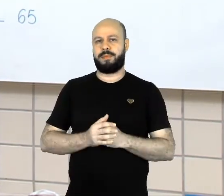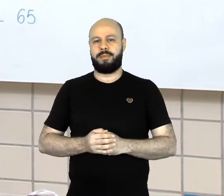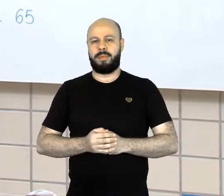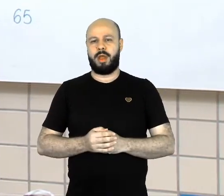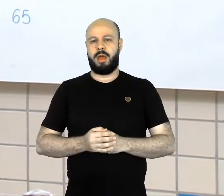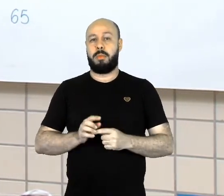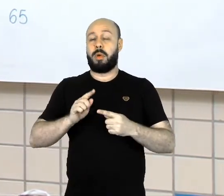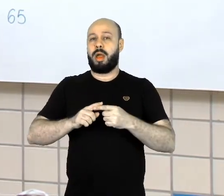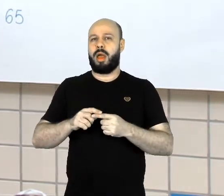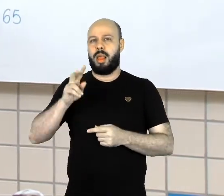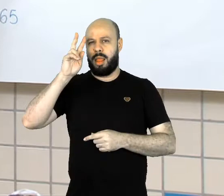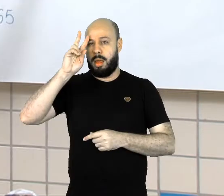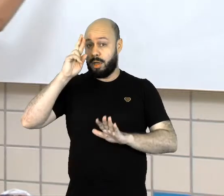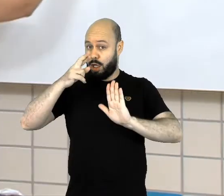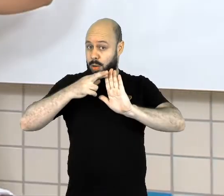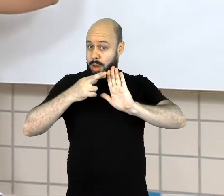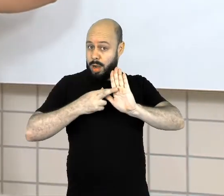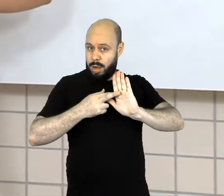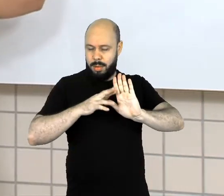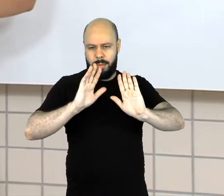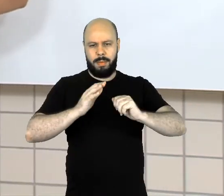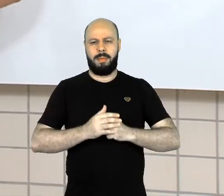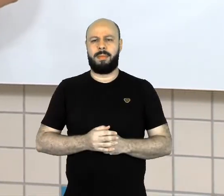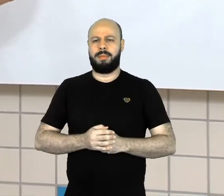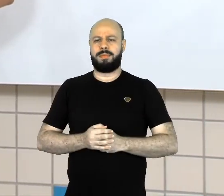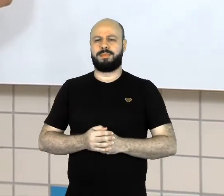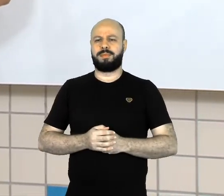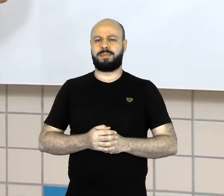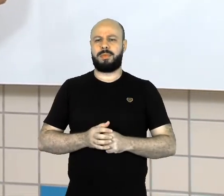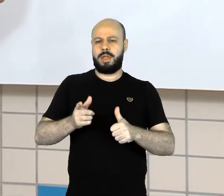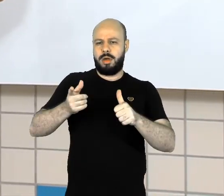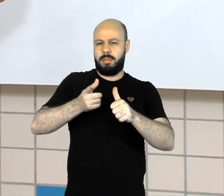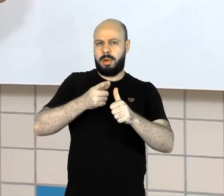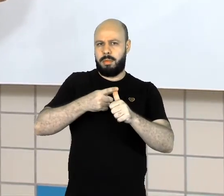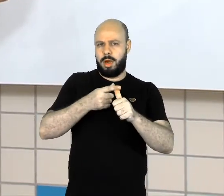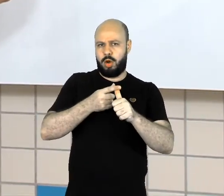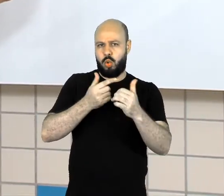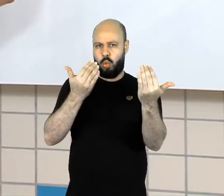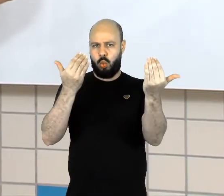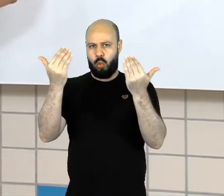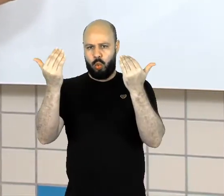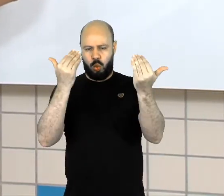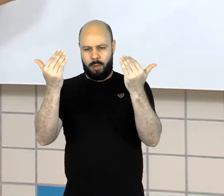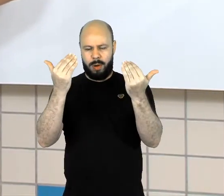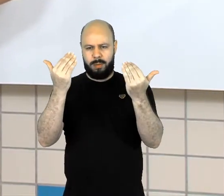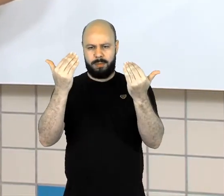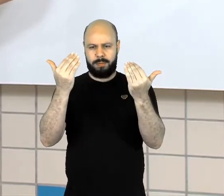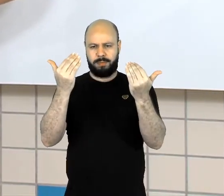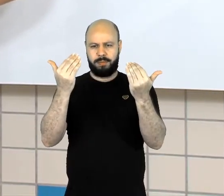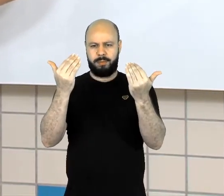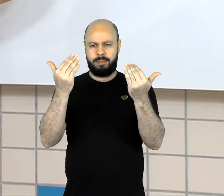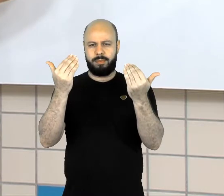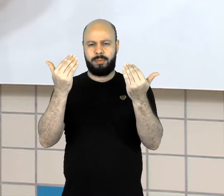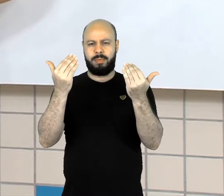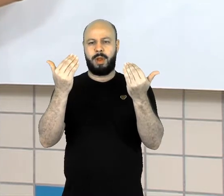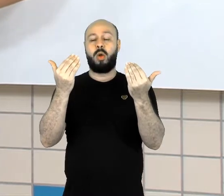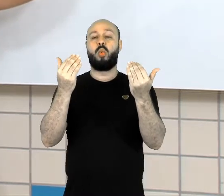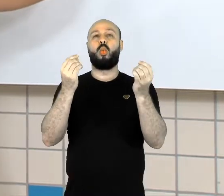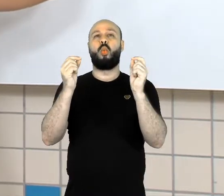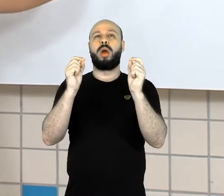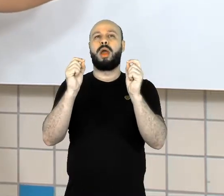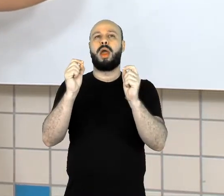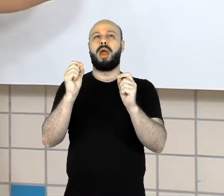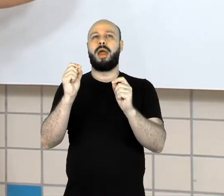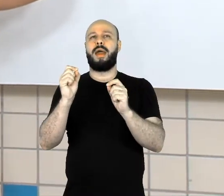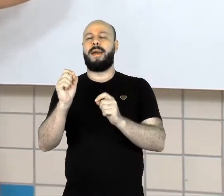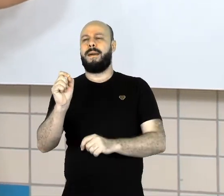lembra da regrinha? Primeiro, você vai comparar a parte